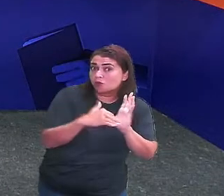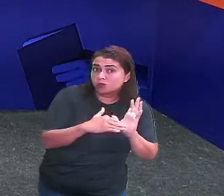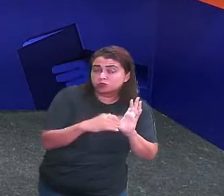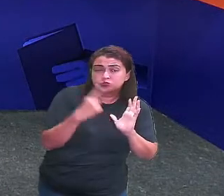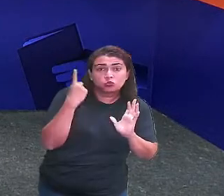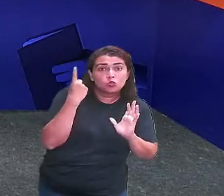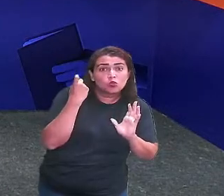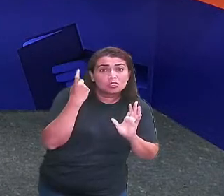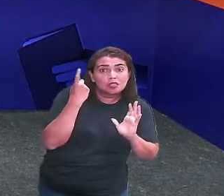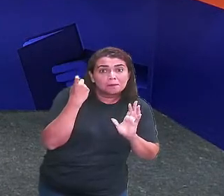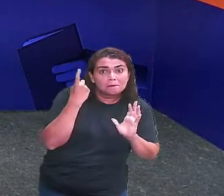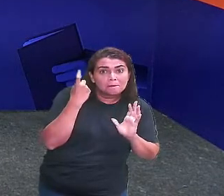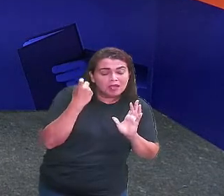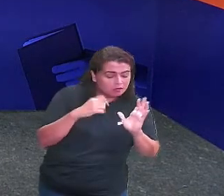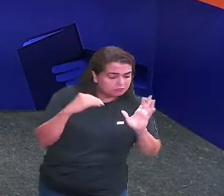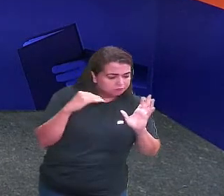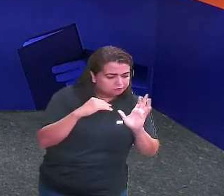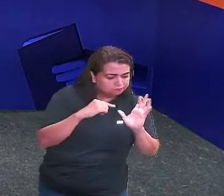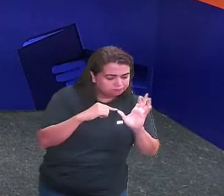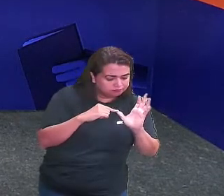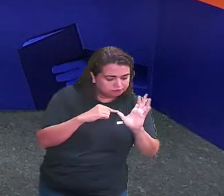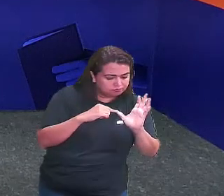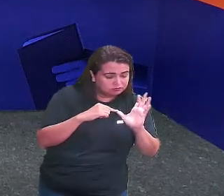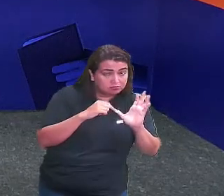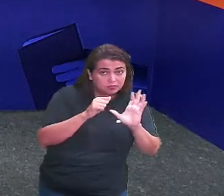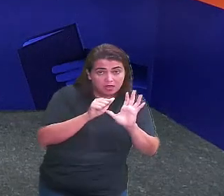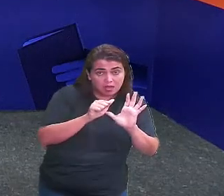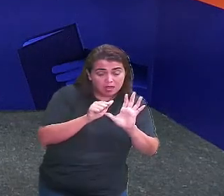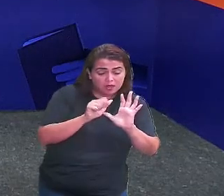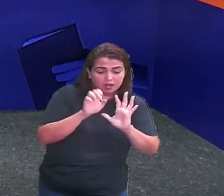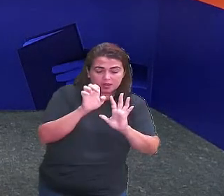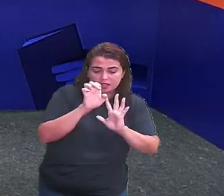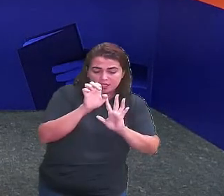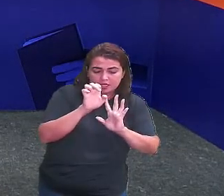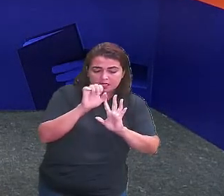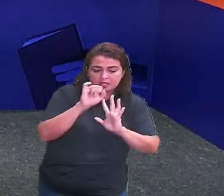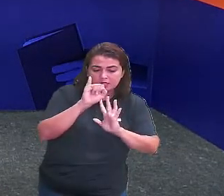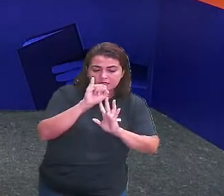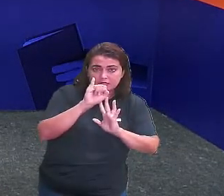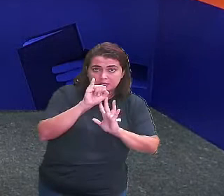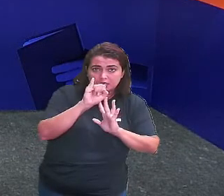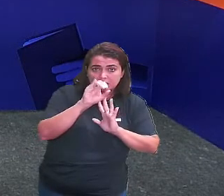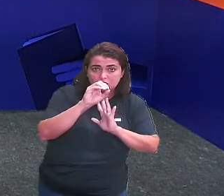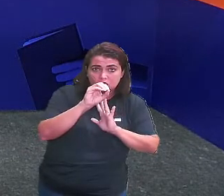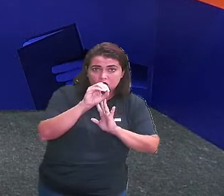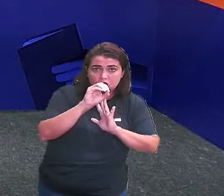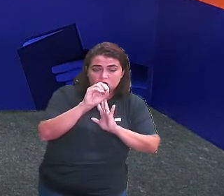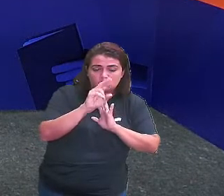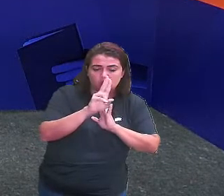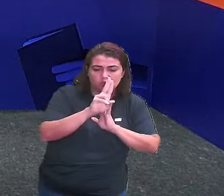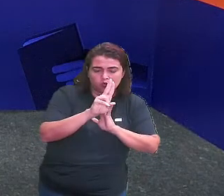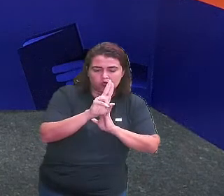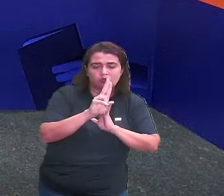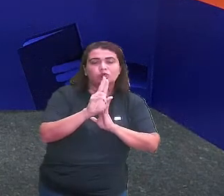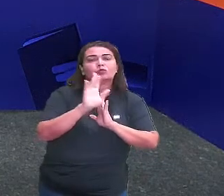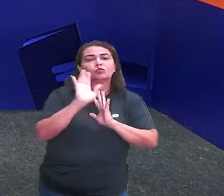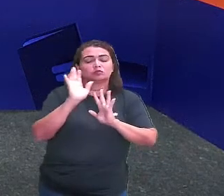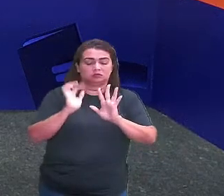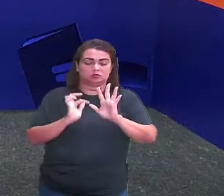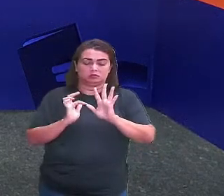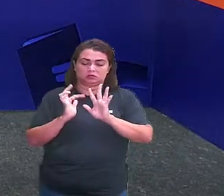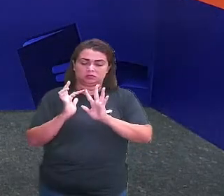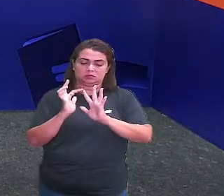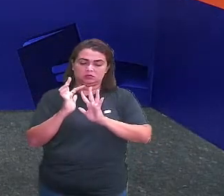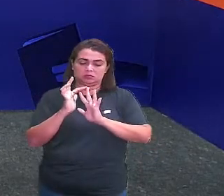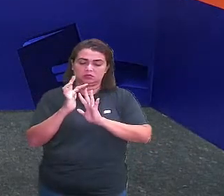já acompanhou as aulas anteriores, você já viu o A, você já viu o E, o I, o O e agora, qual é a última